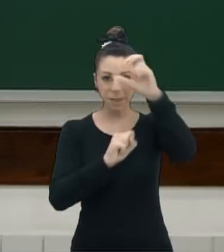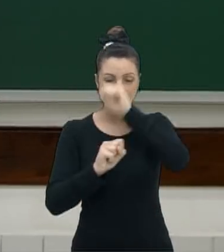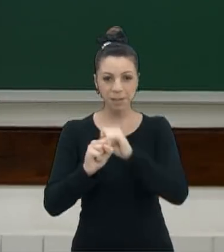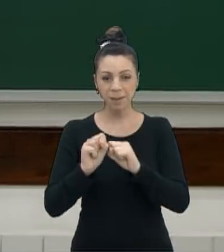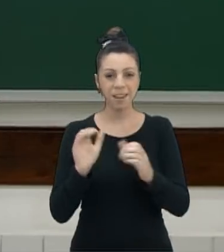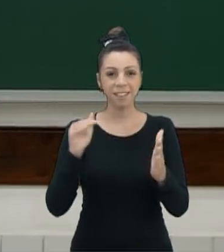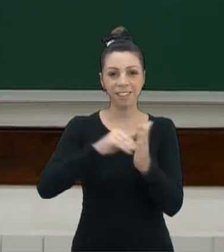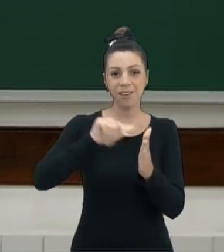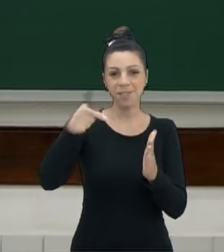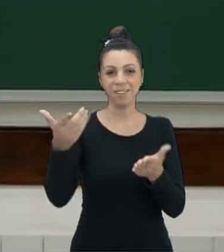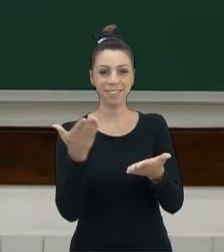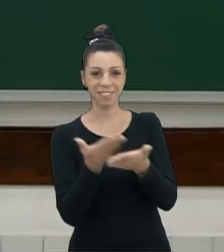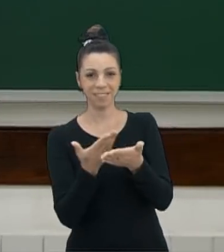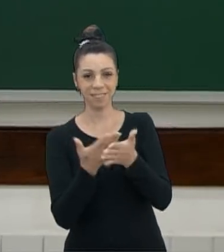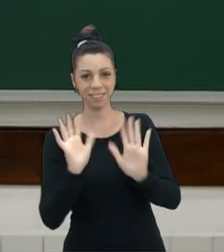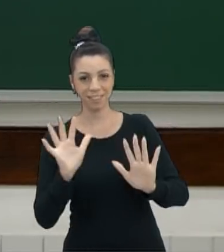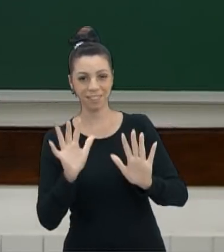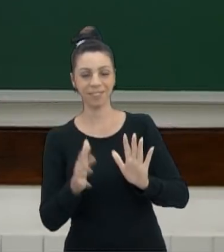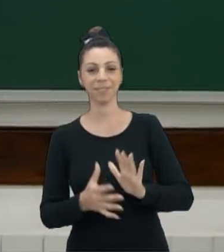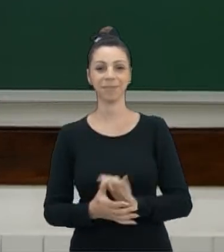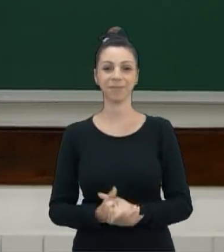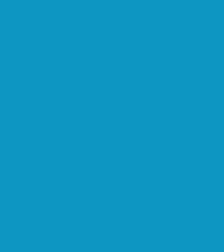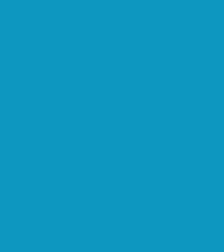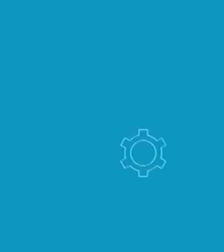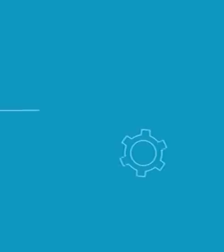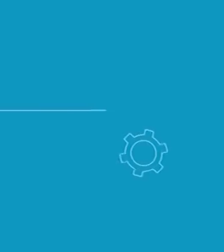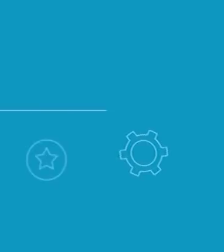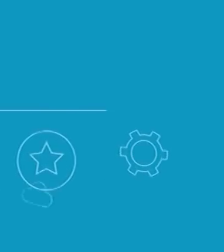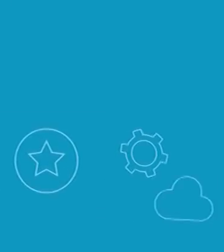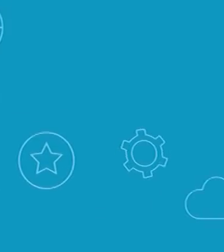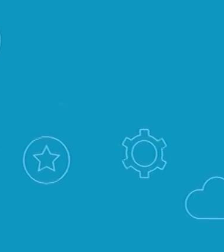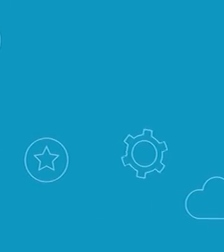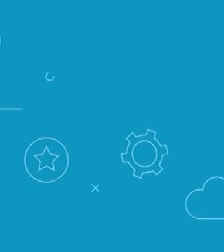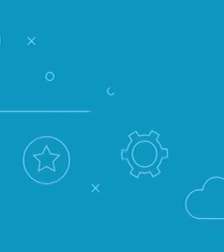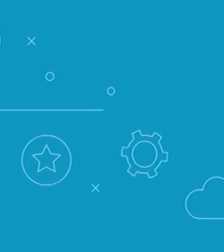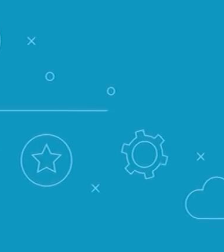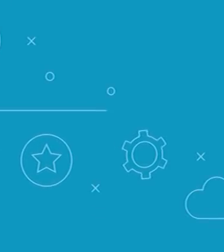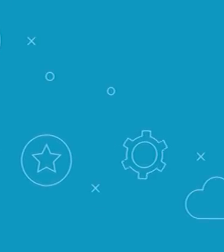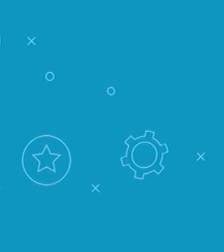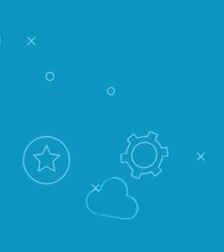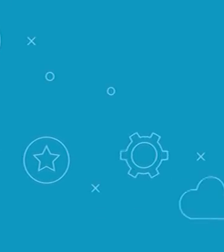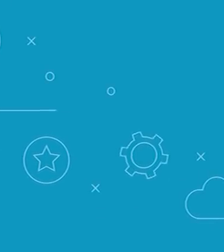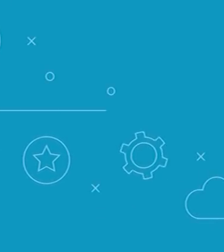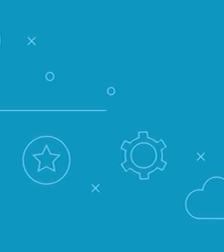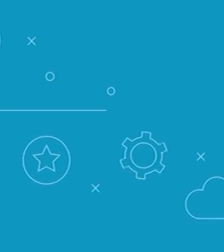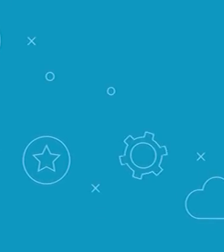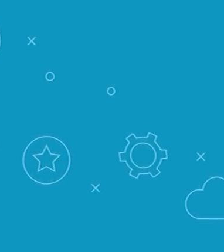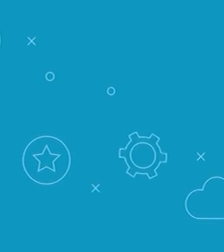breve.